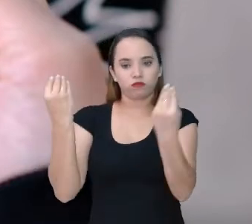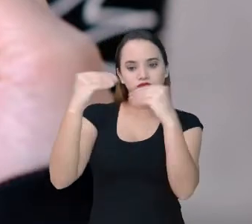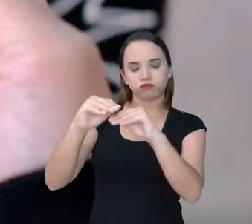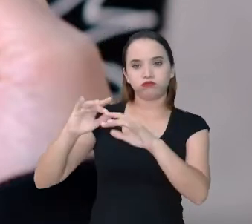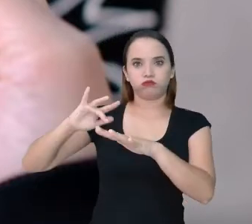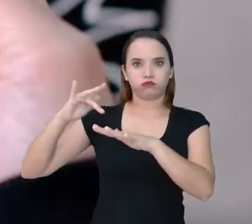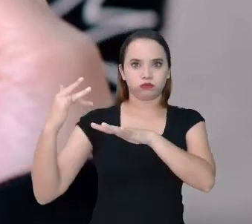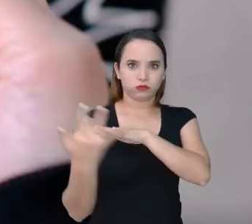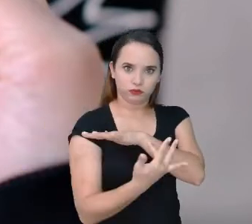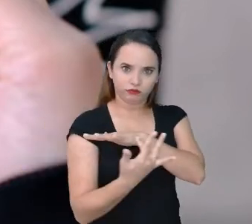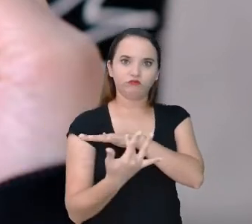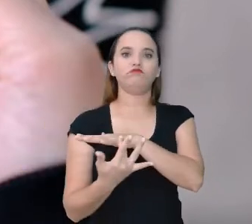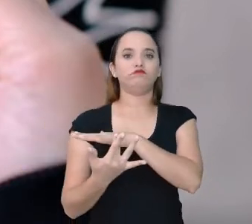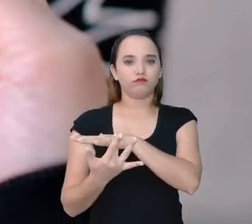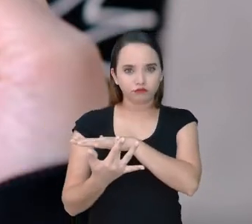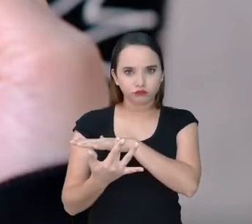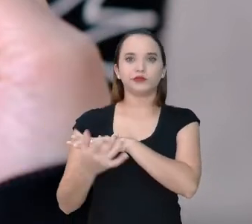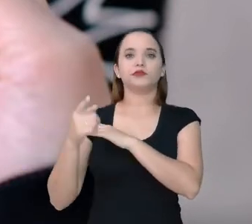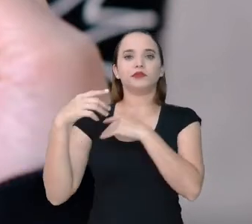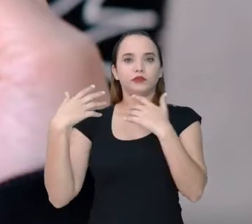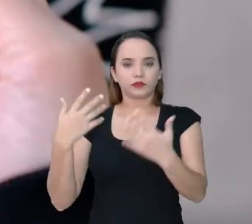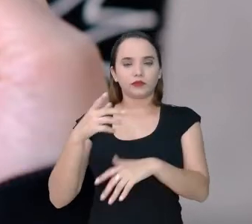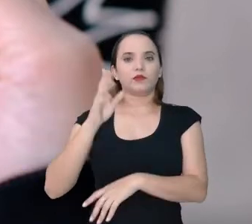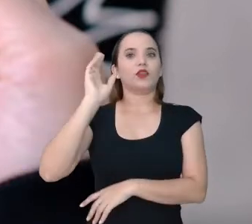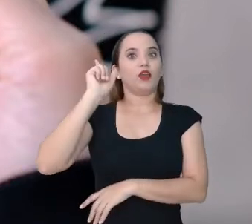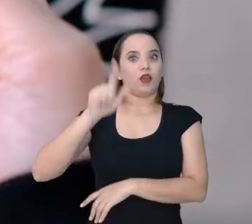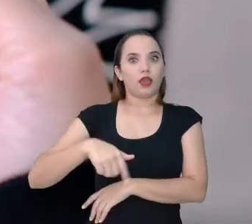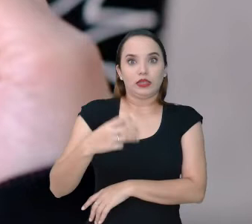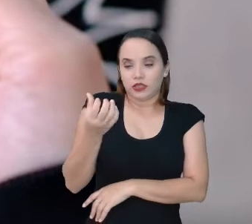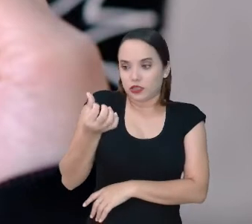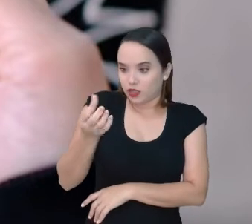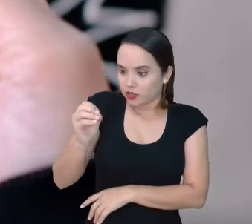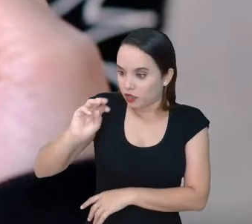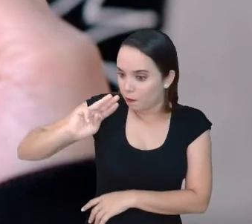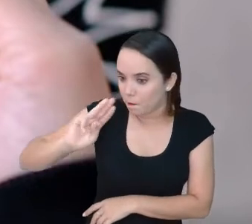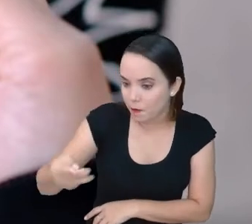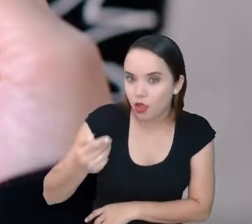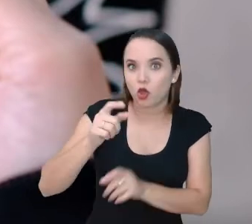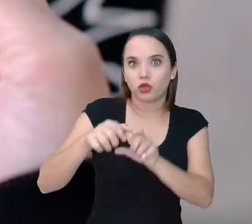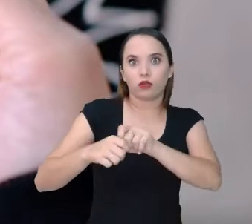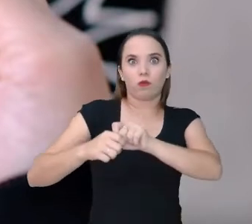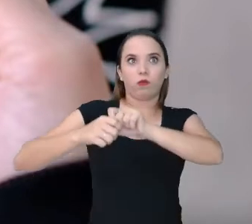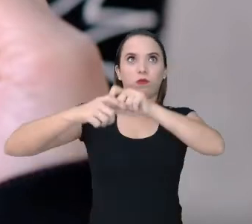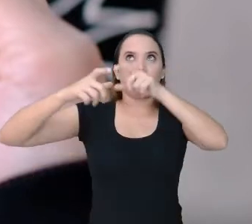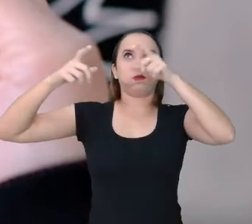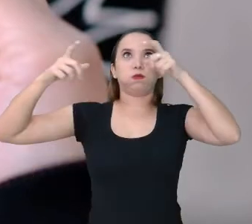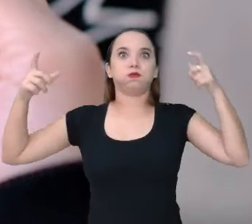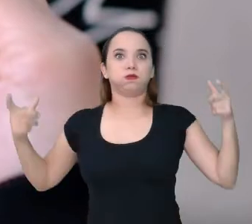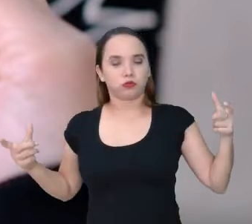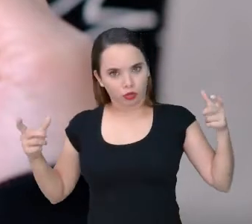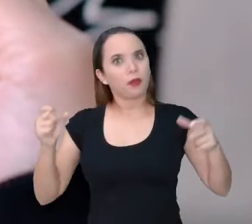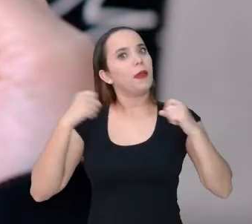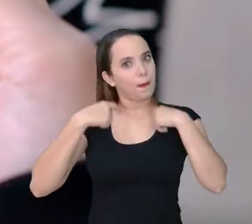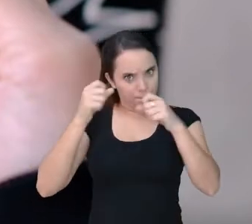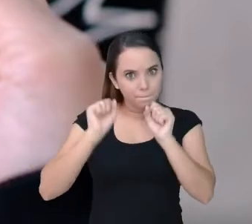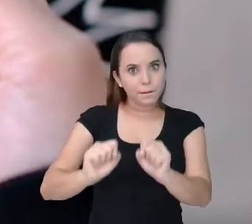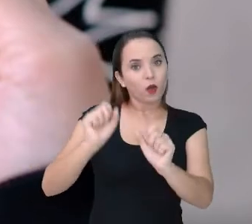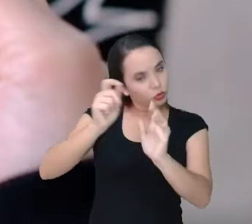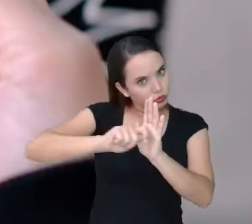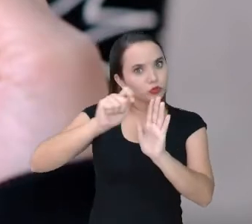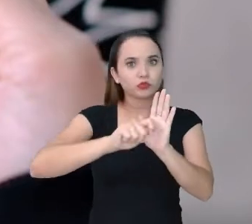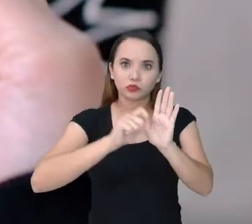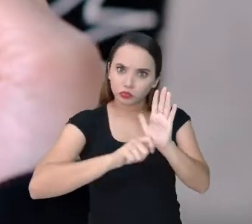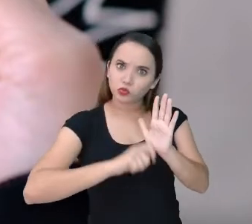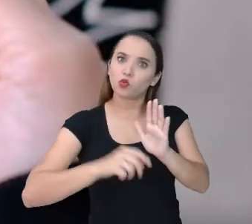que 60 milhões de fotos é um número muito grande, certo? E eu também posso escrever esse